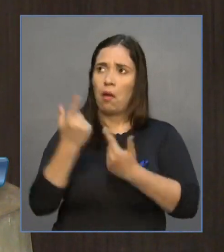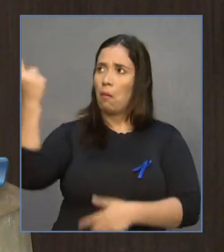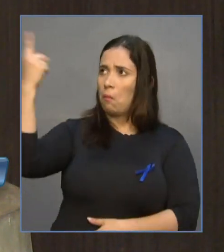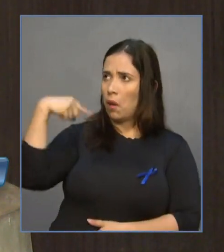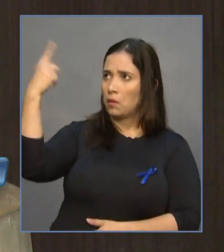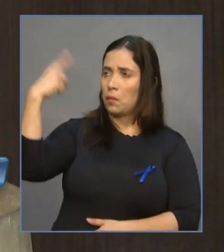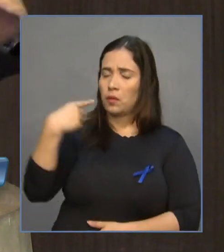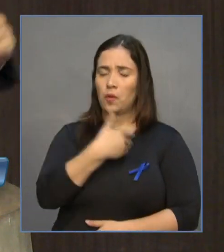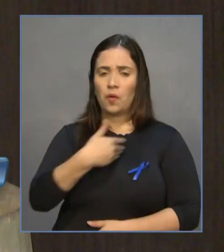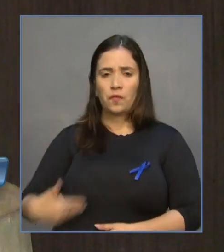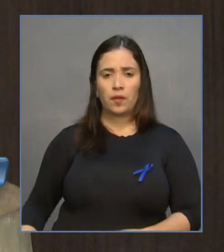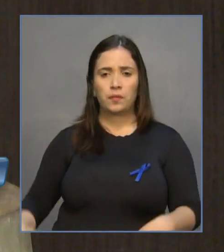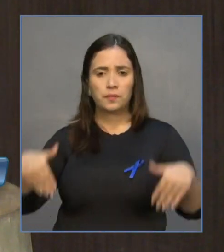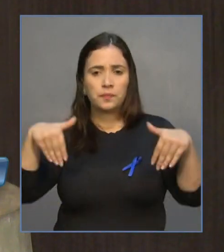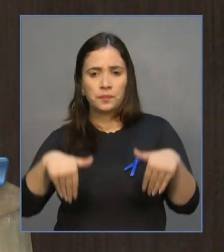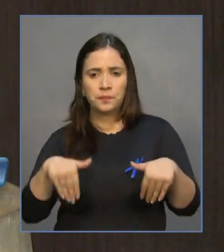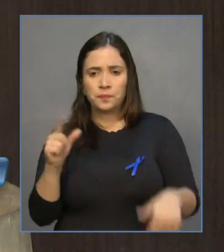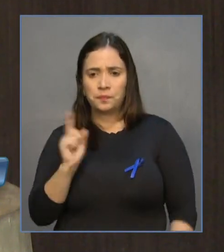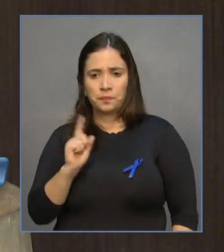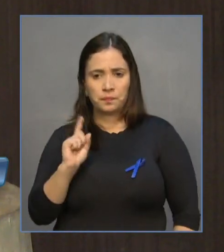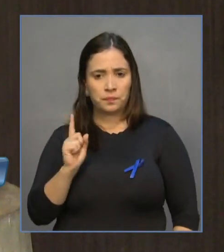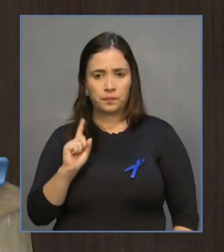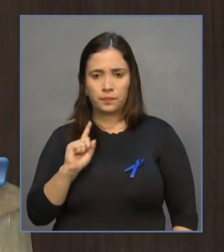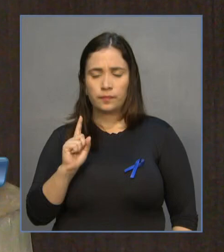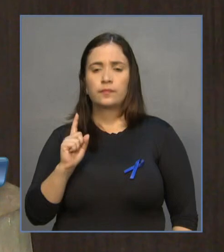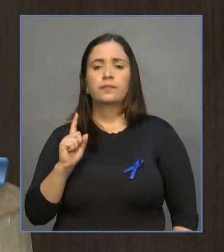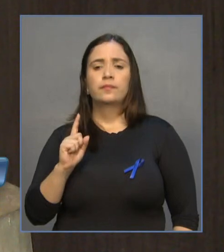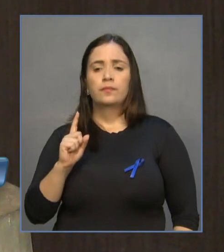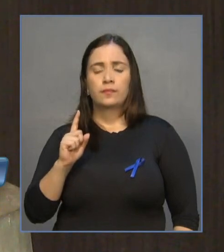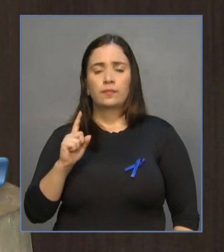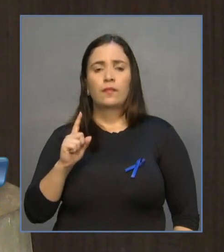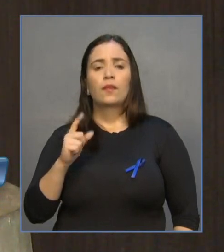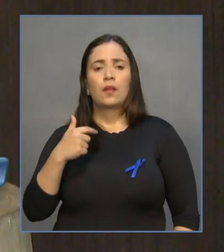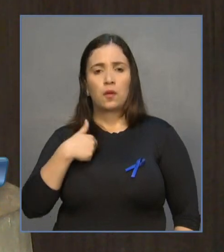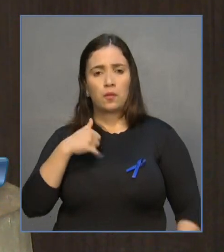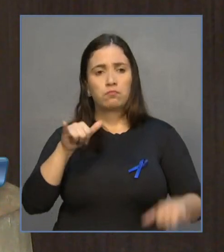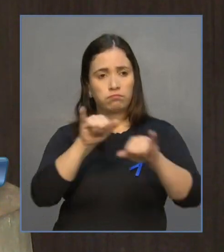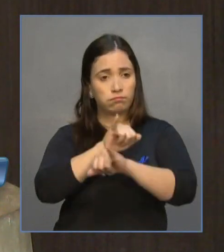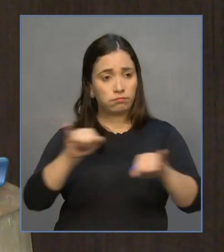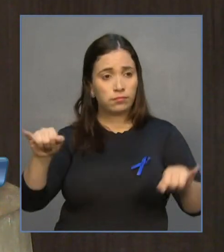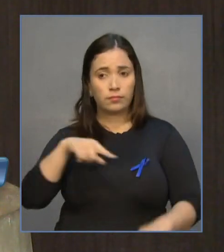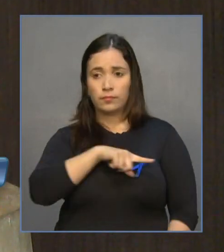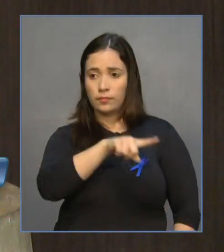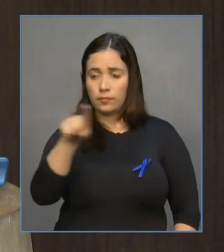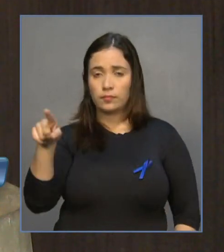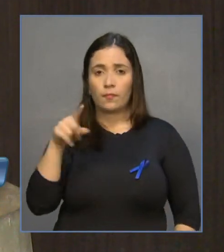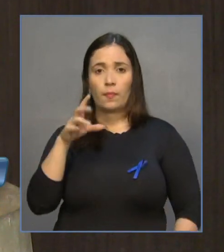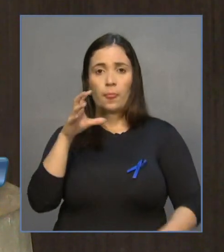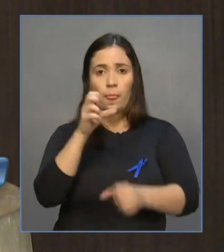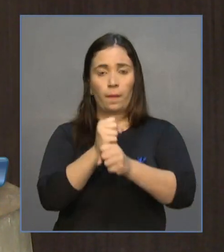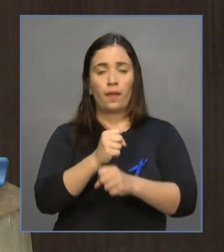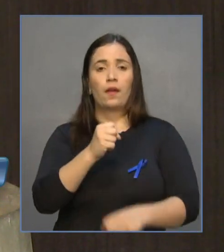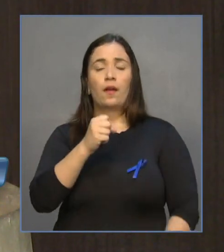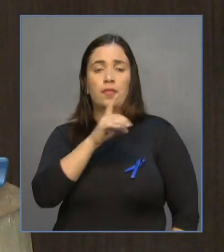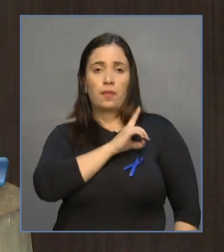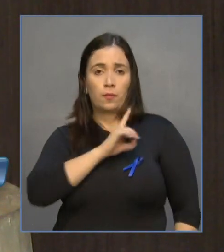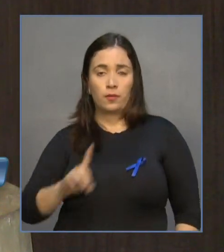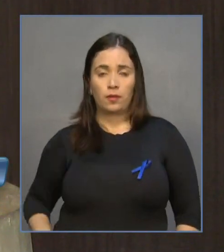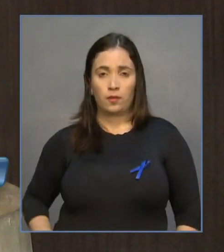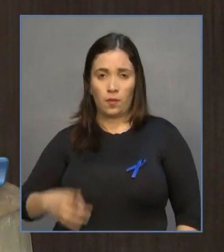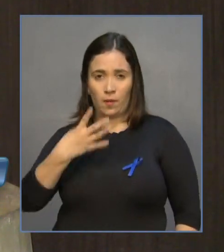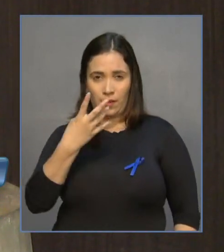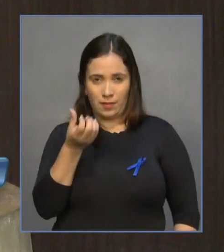governador. Eu tenho absoluta tranquilidade que aqui eu falo para uma casa que é majoritariamente governista. Dos